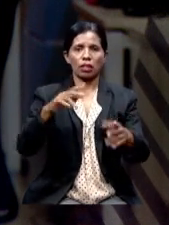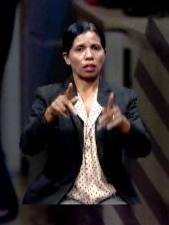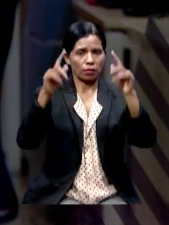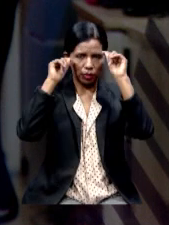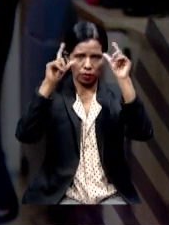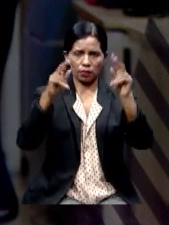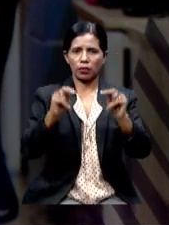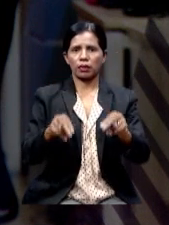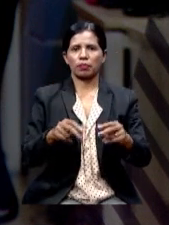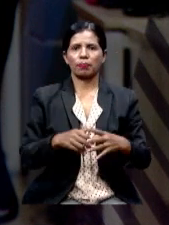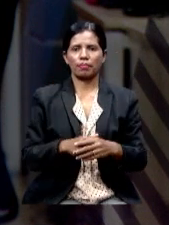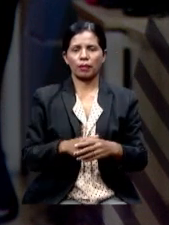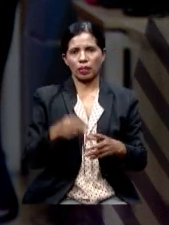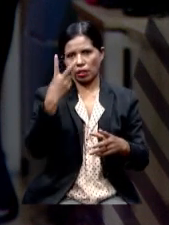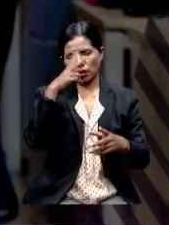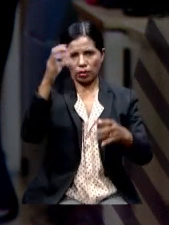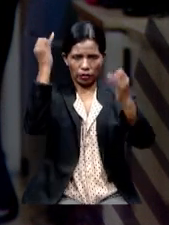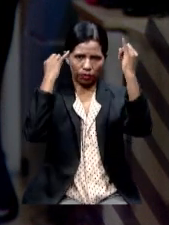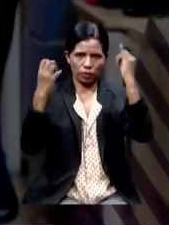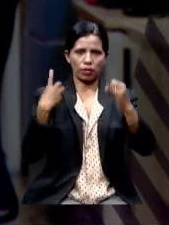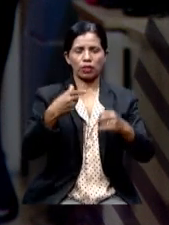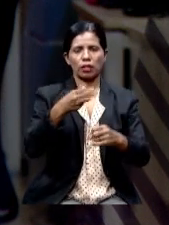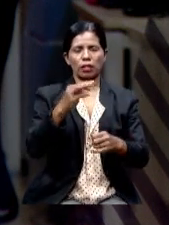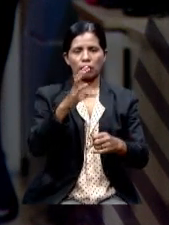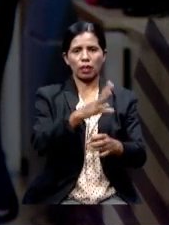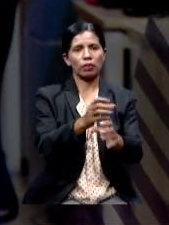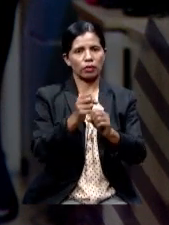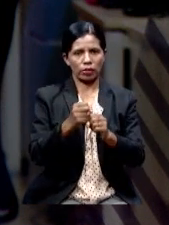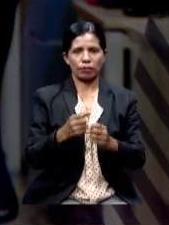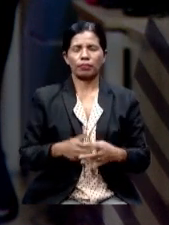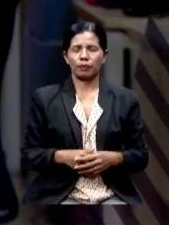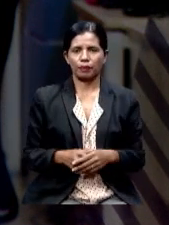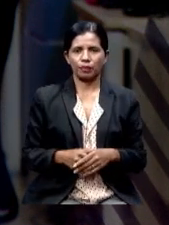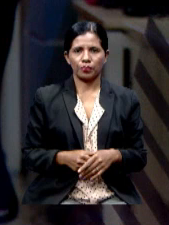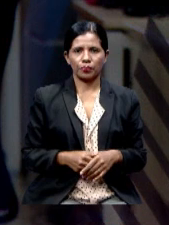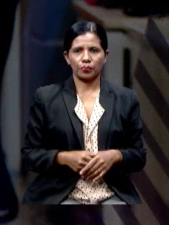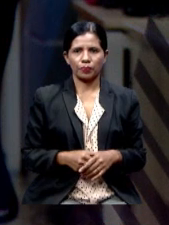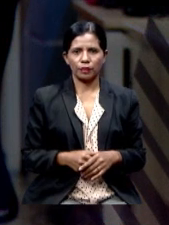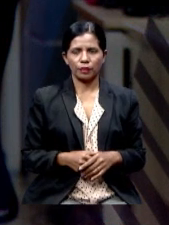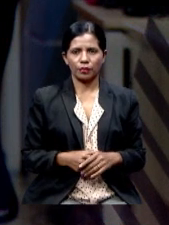Timor-Leste precisa. Turma acompanha informação nebe Gemen Recolhona.